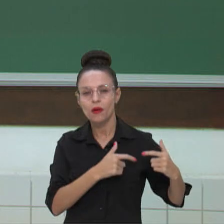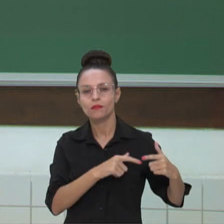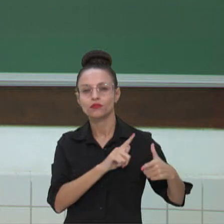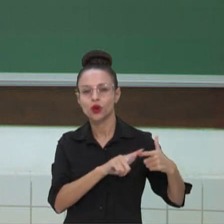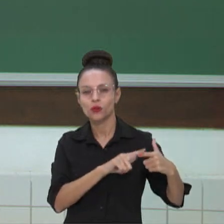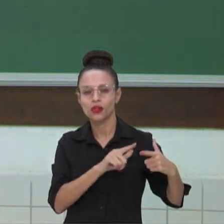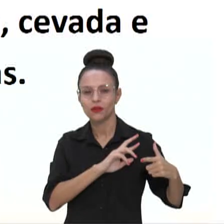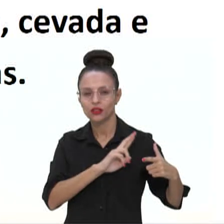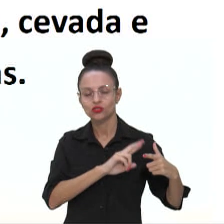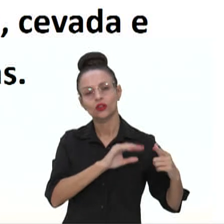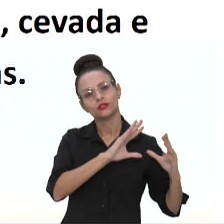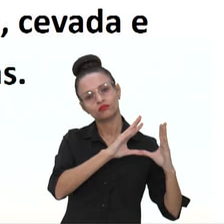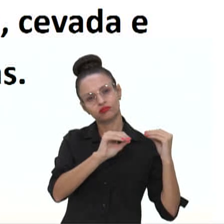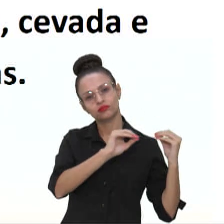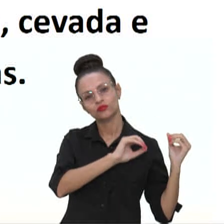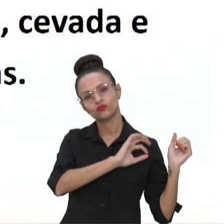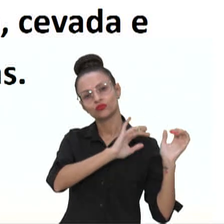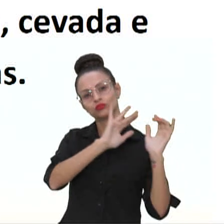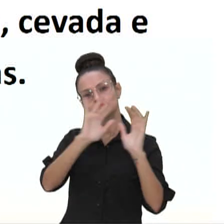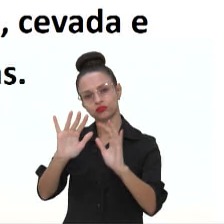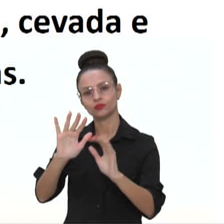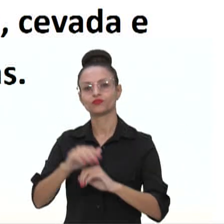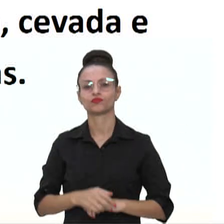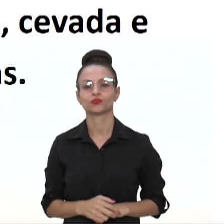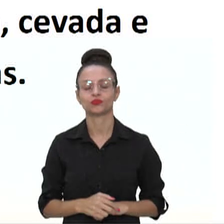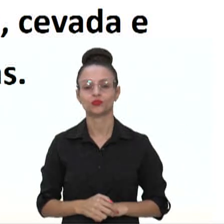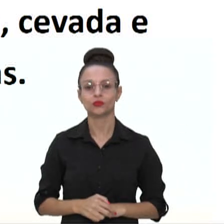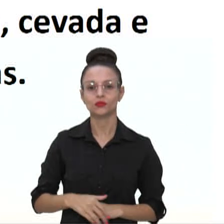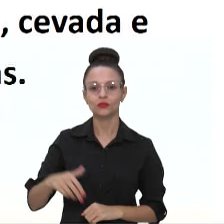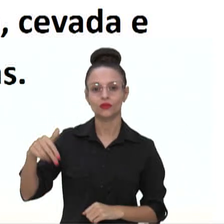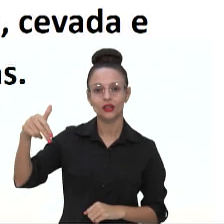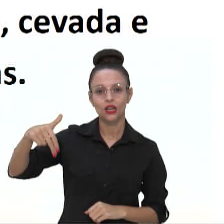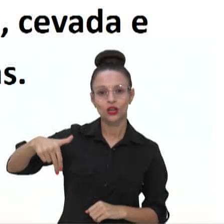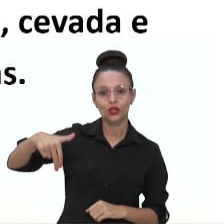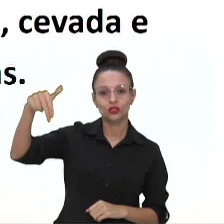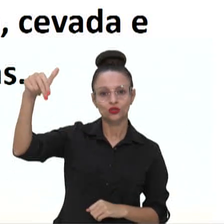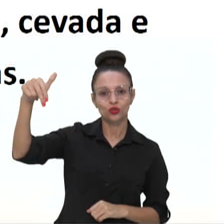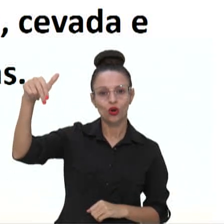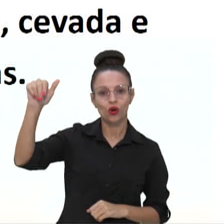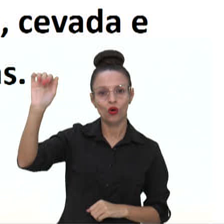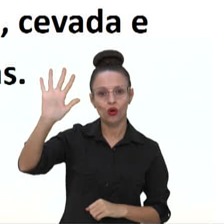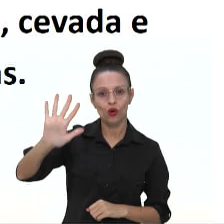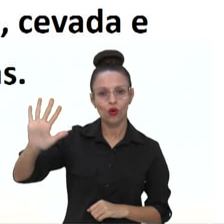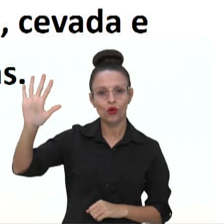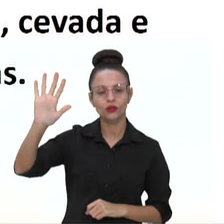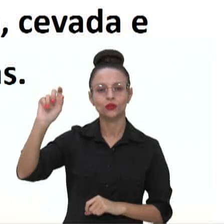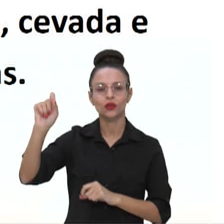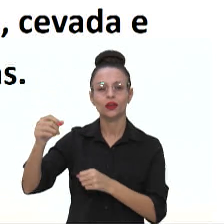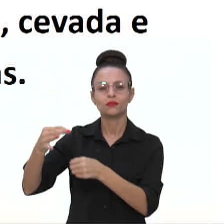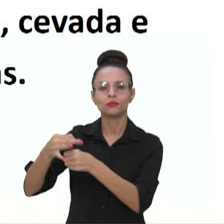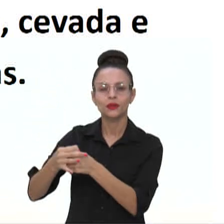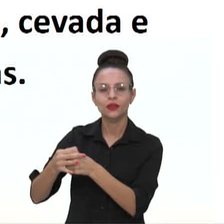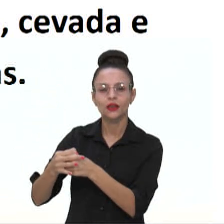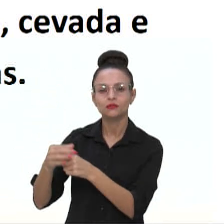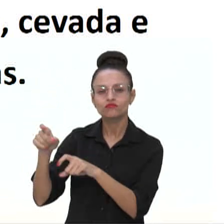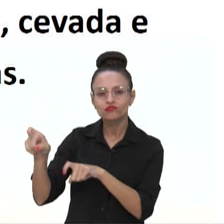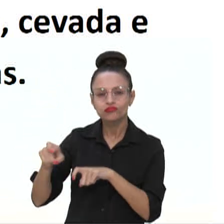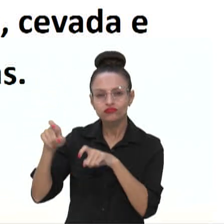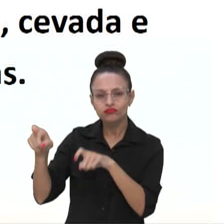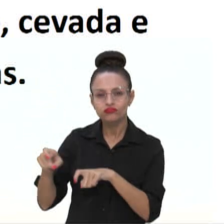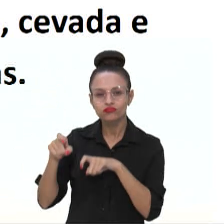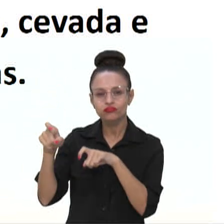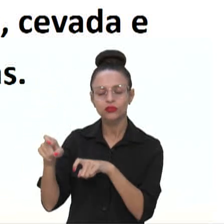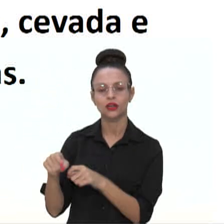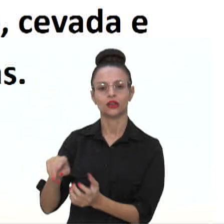na América. As colônias do norte, características: pequenas propriedades rurais com